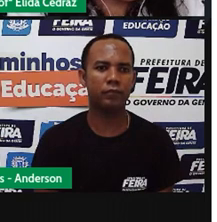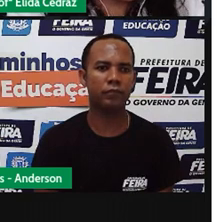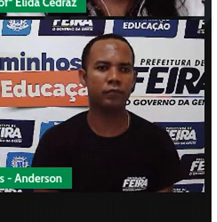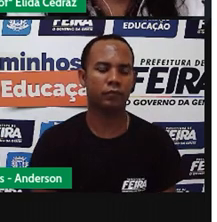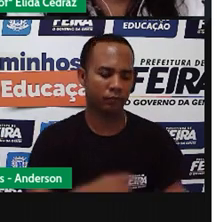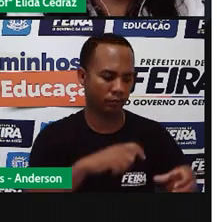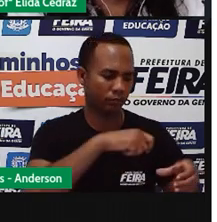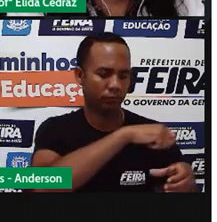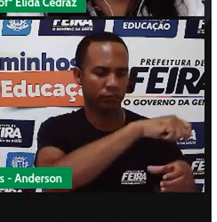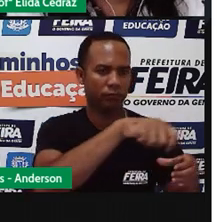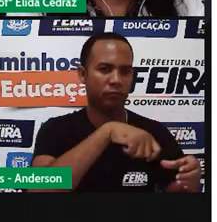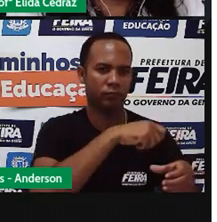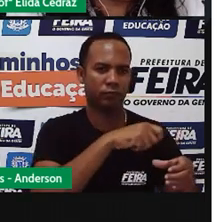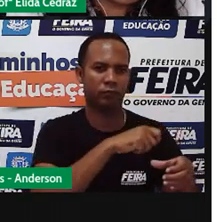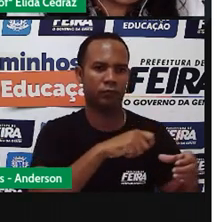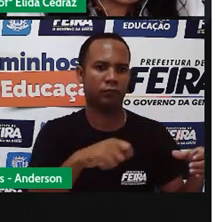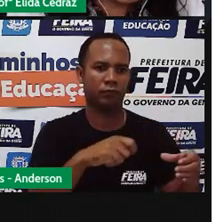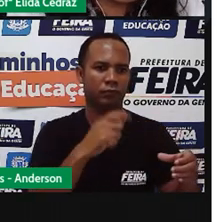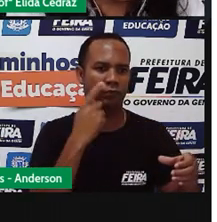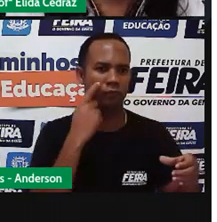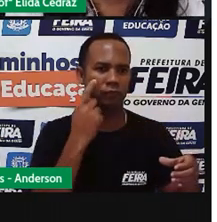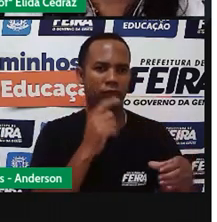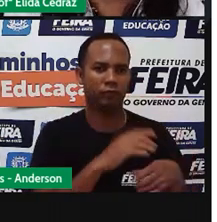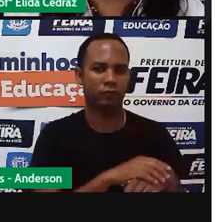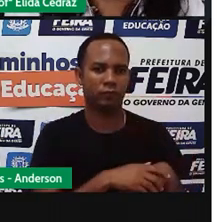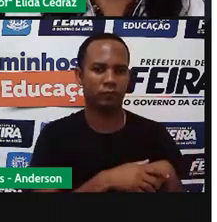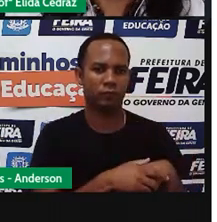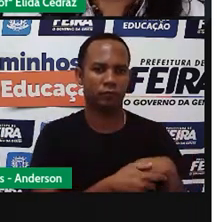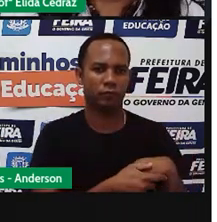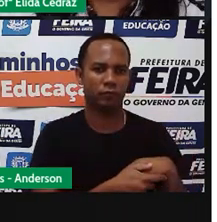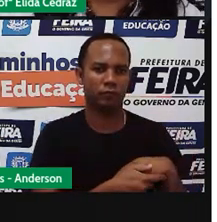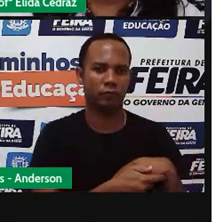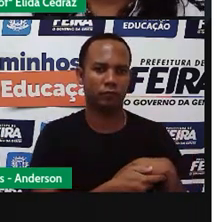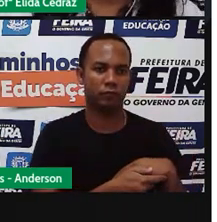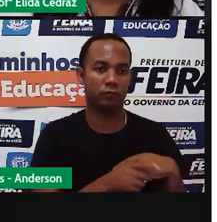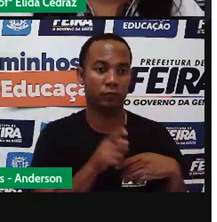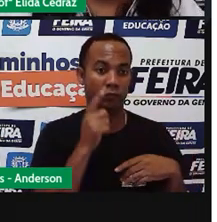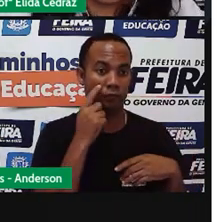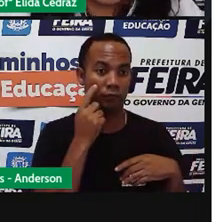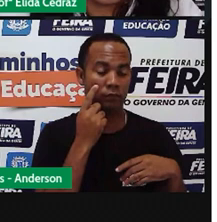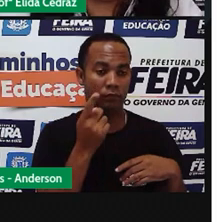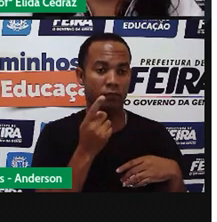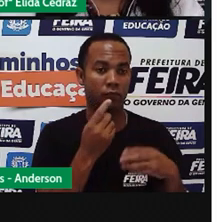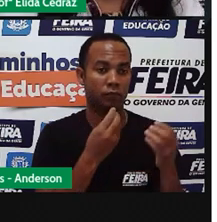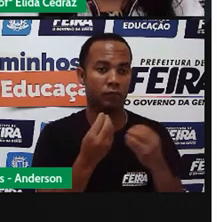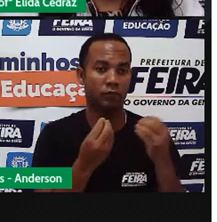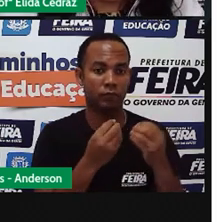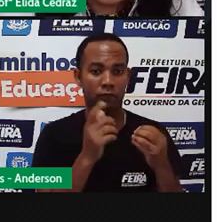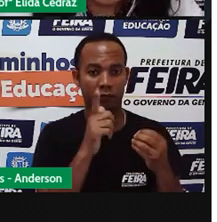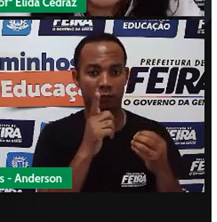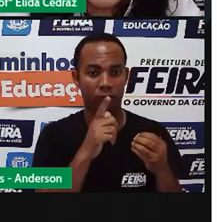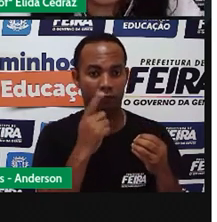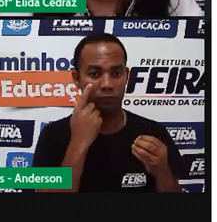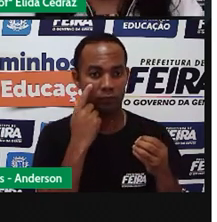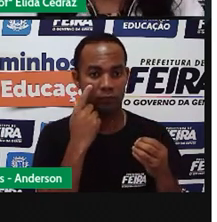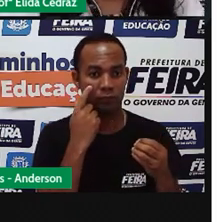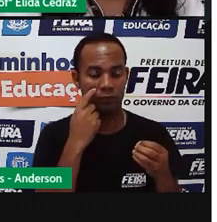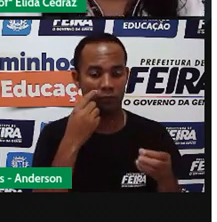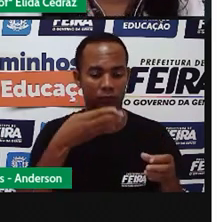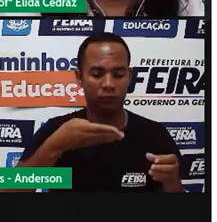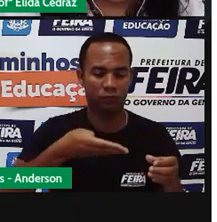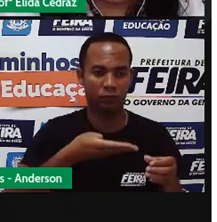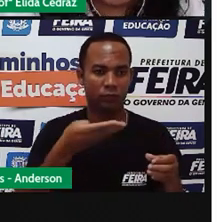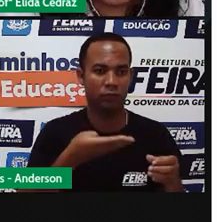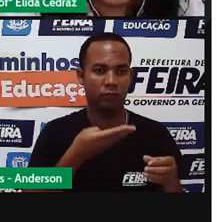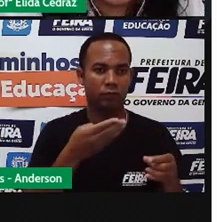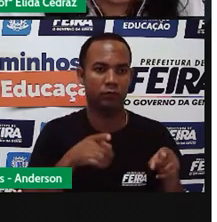o elástico ou a liga de dinheiro. E aí você vai vir com a água e a colher. E